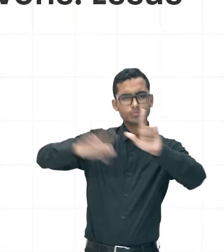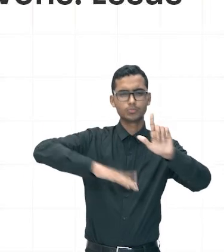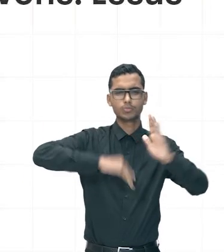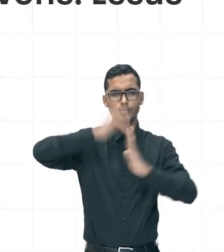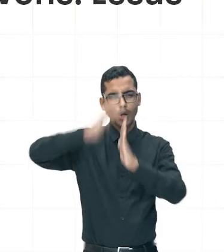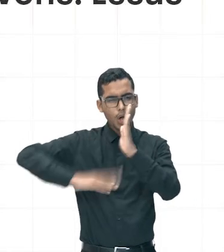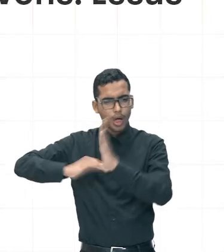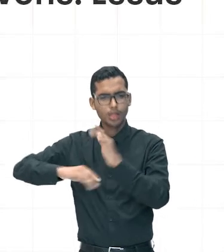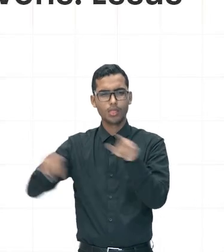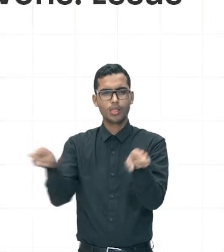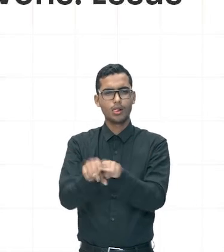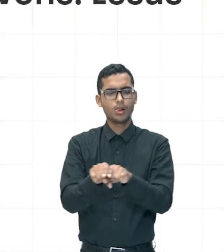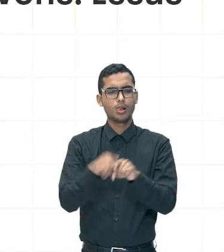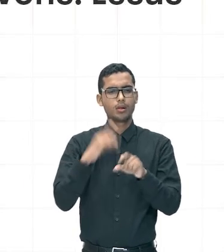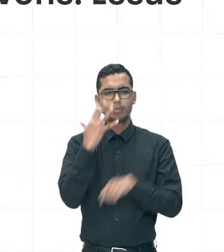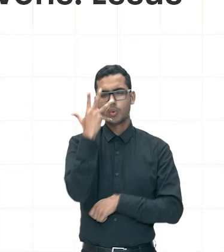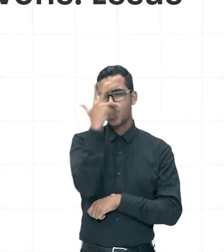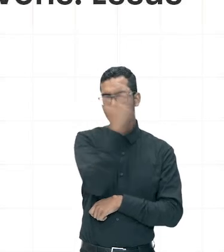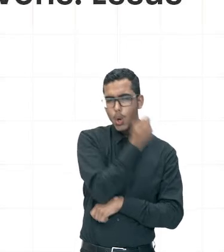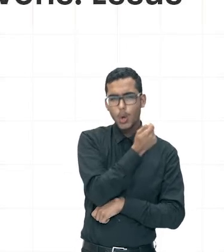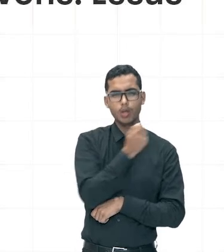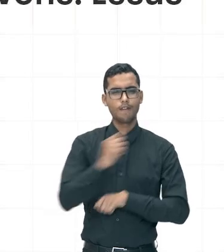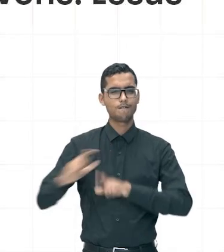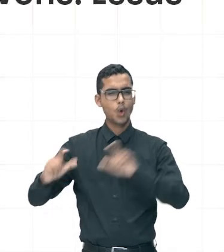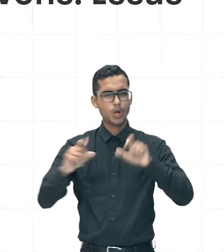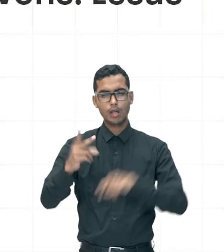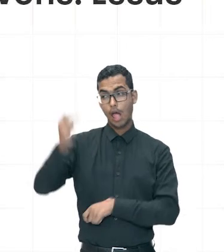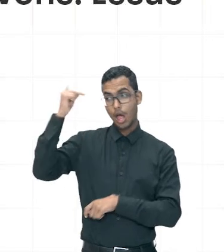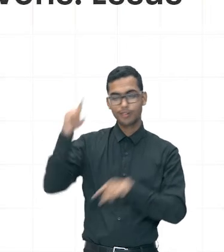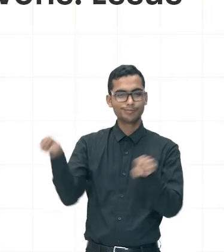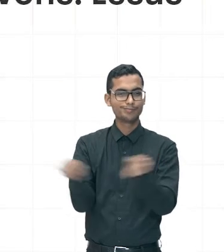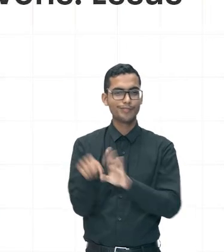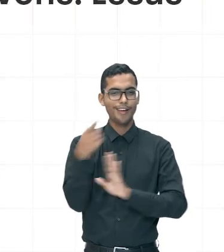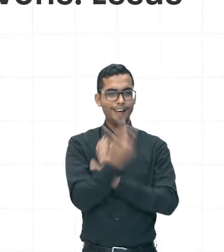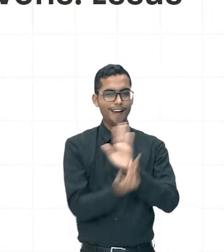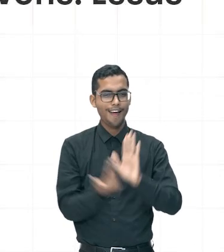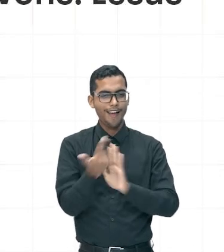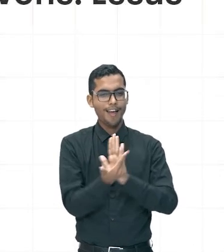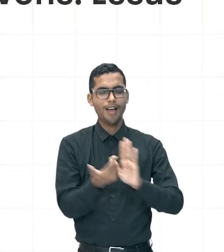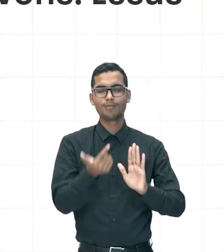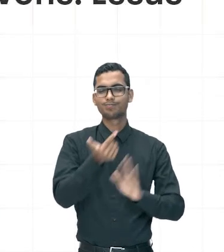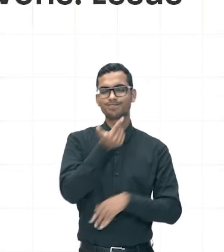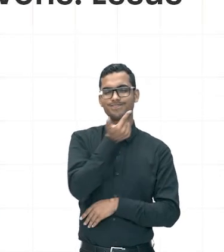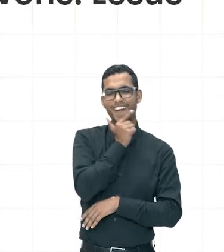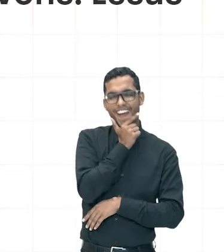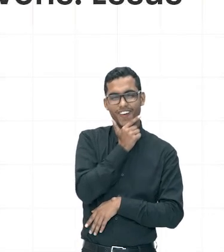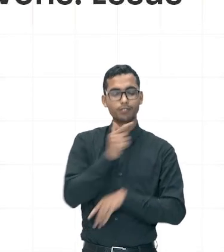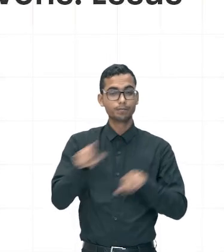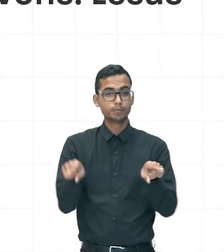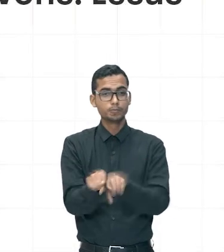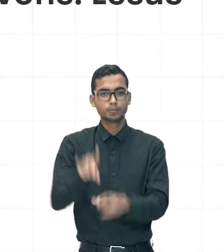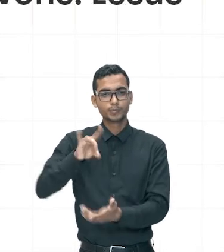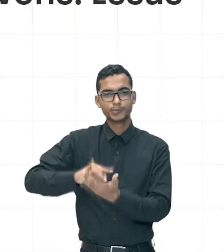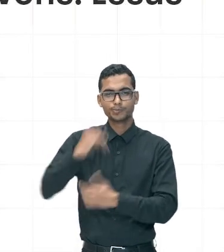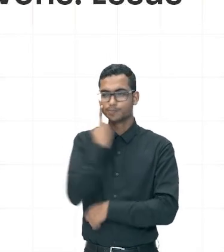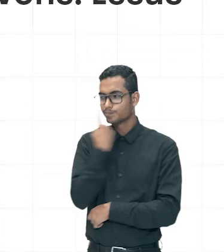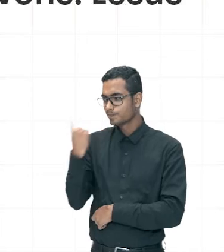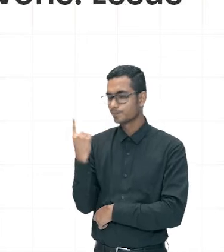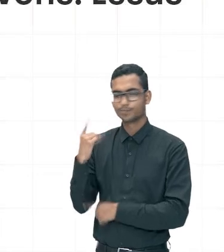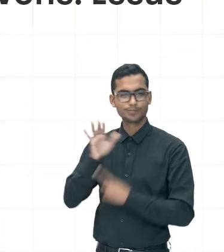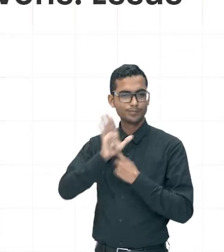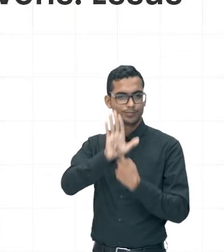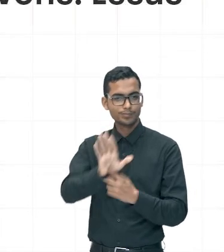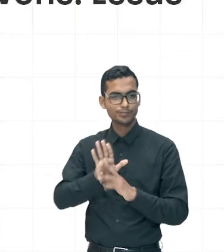fotos antigas e até desenhos engraçados. São essas fontes que trazem esses desenhos que vão